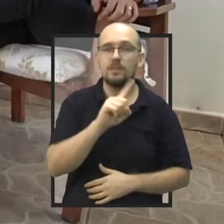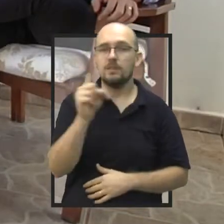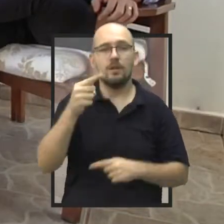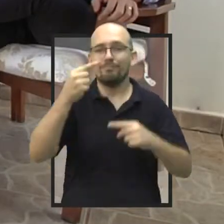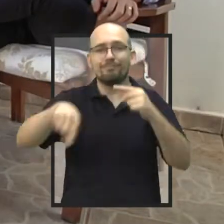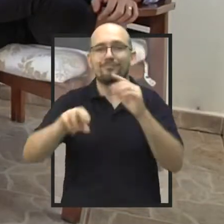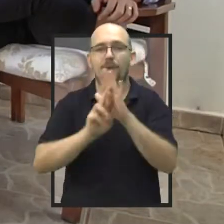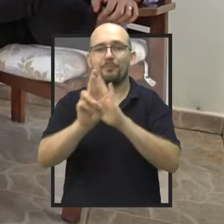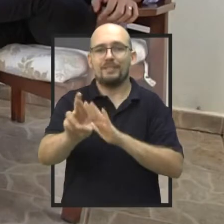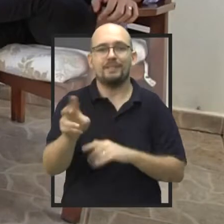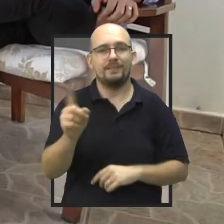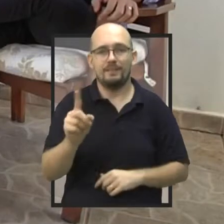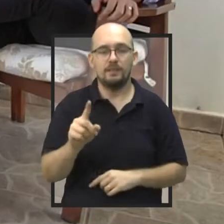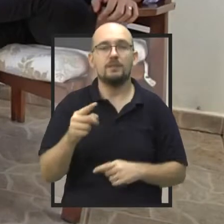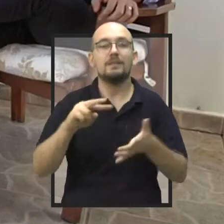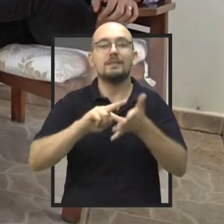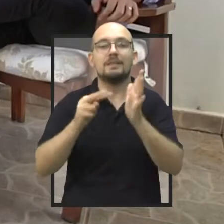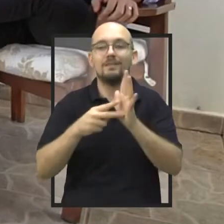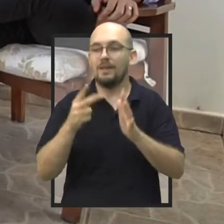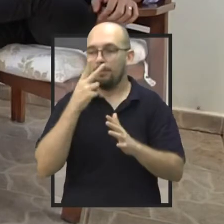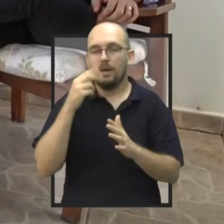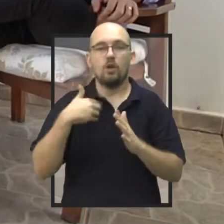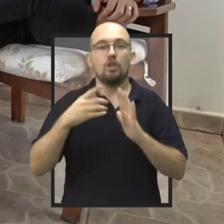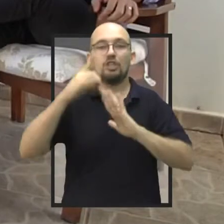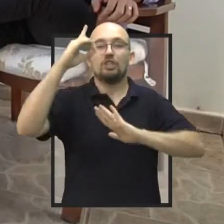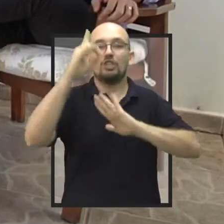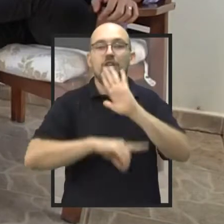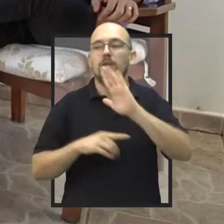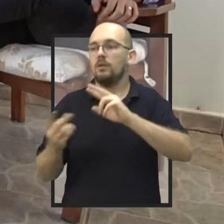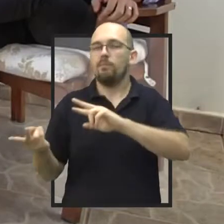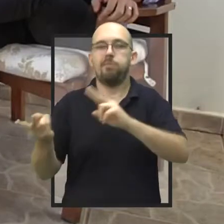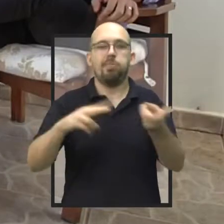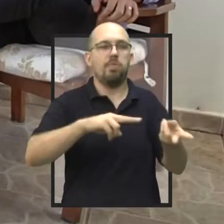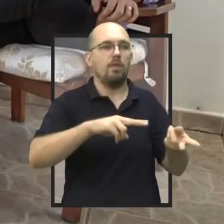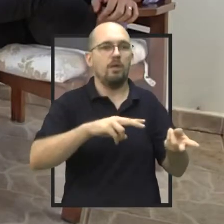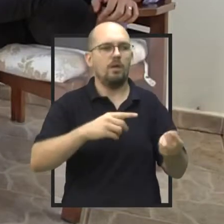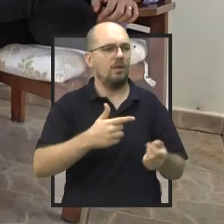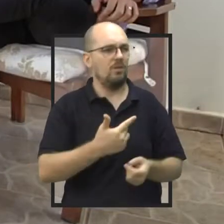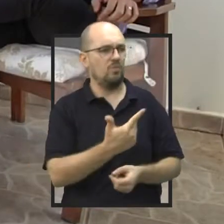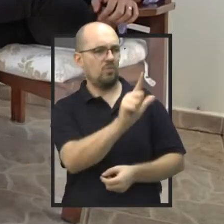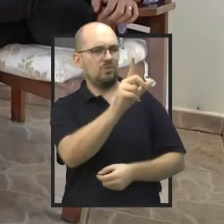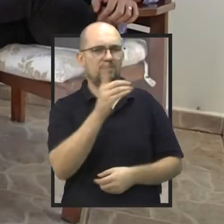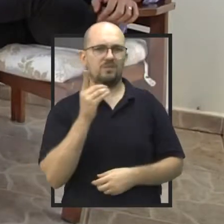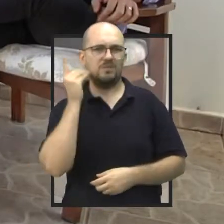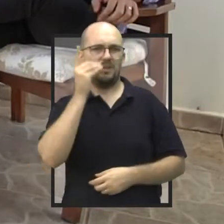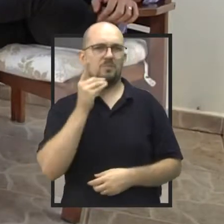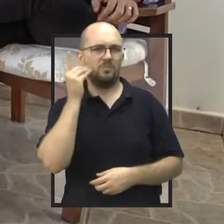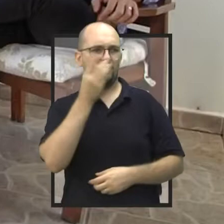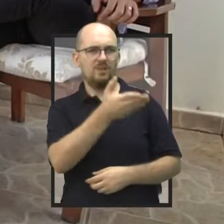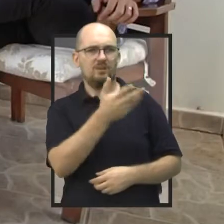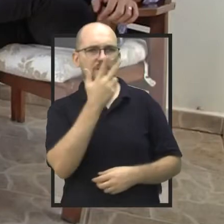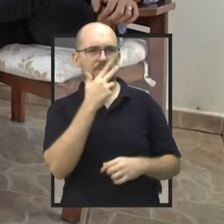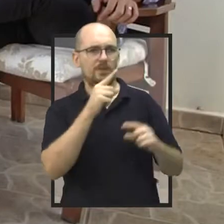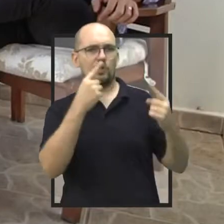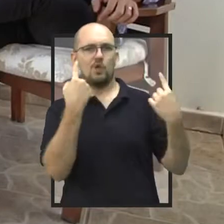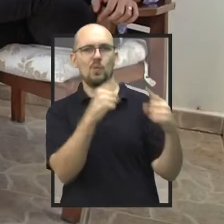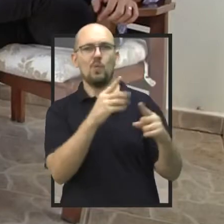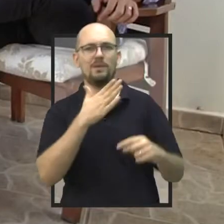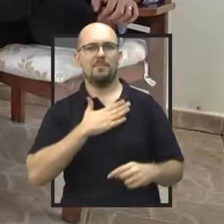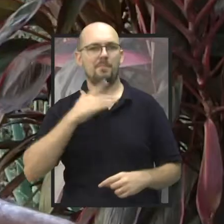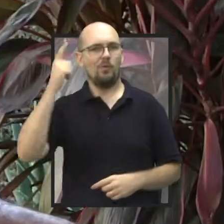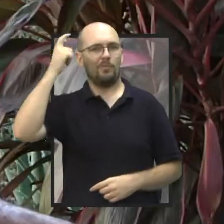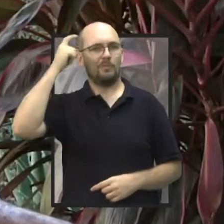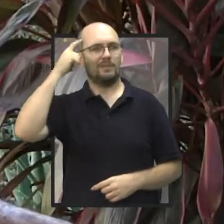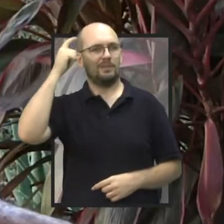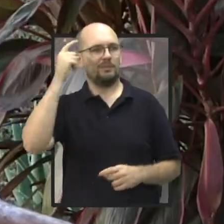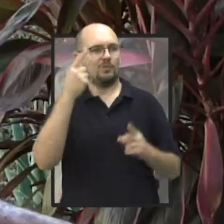acaba outorgando o seu direito para um deputado que é contrário ao seu pensamento.